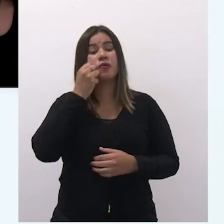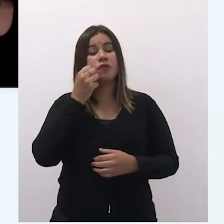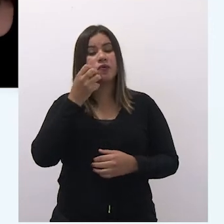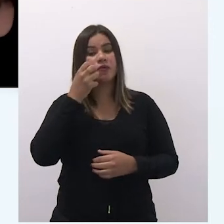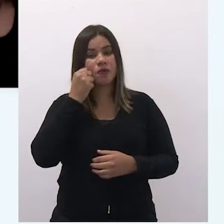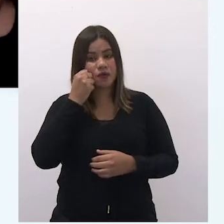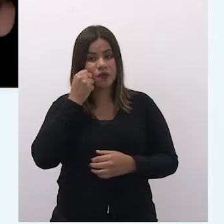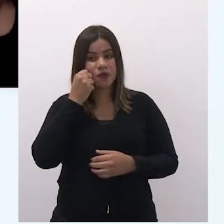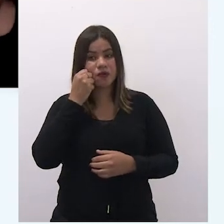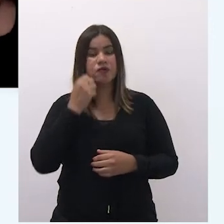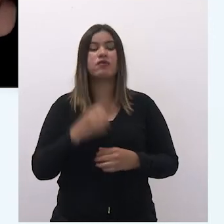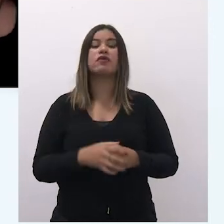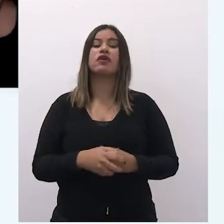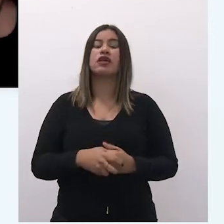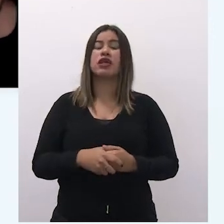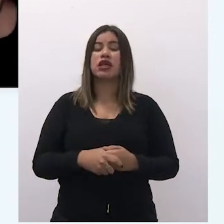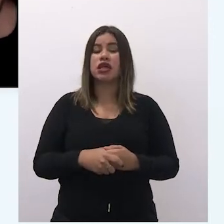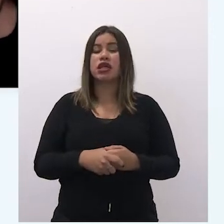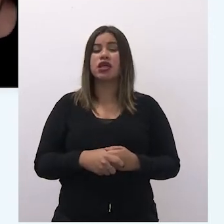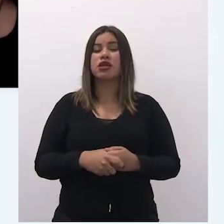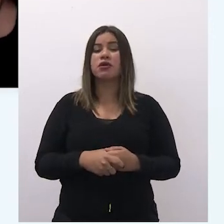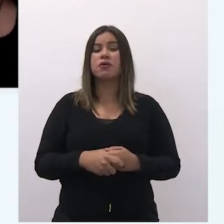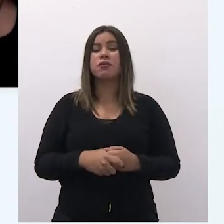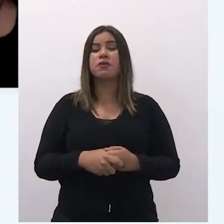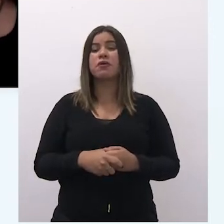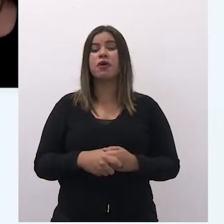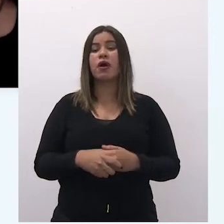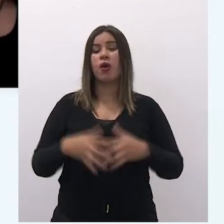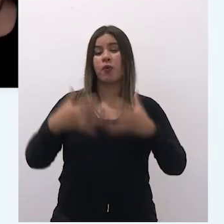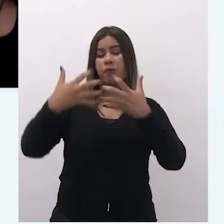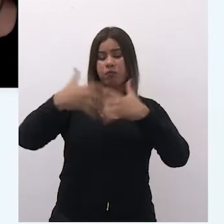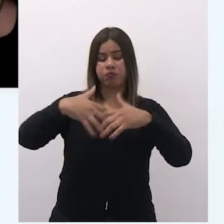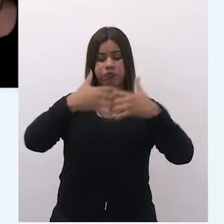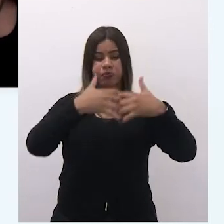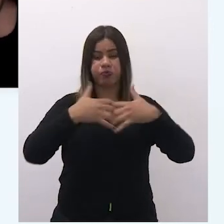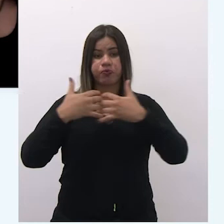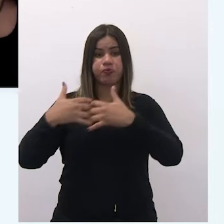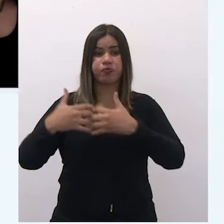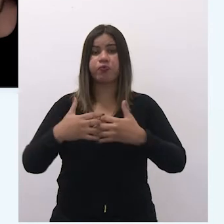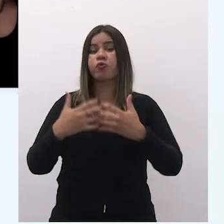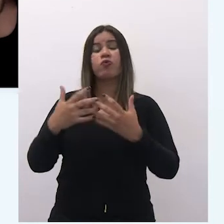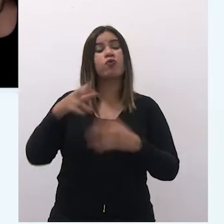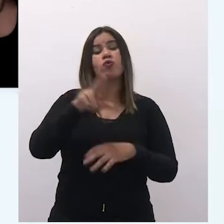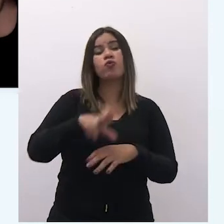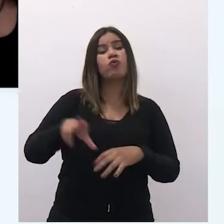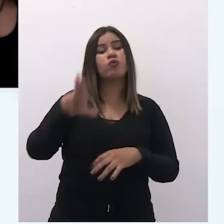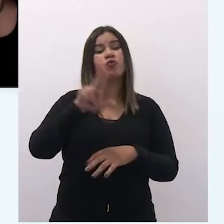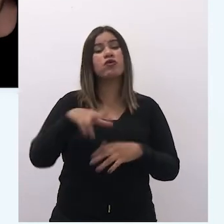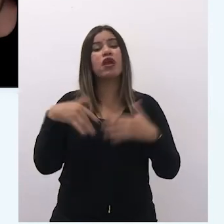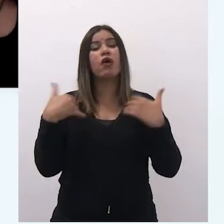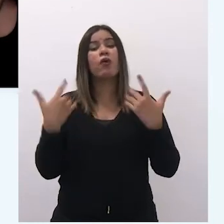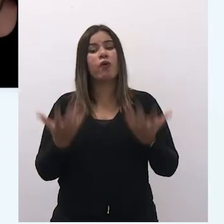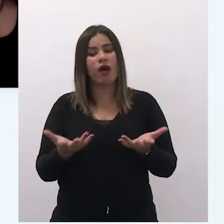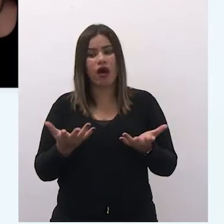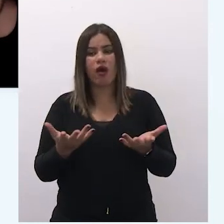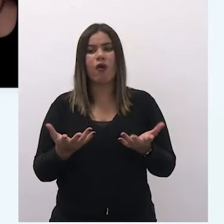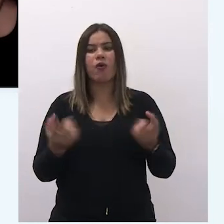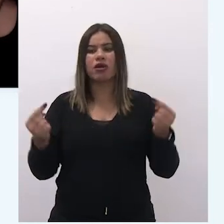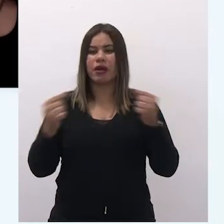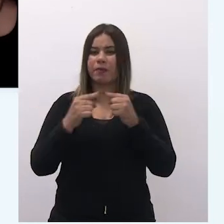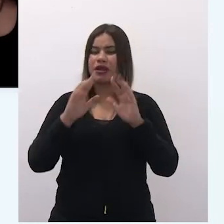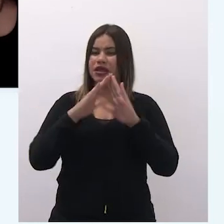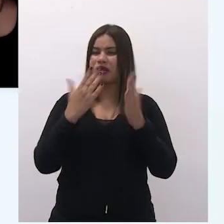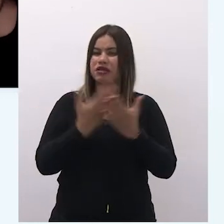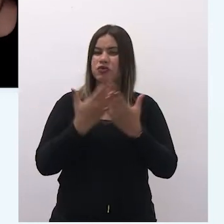habilidades que precisam ser desenvolvidas, quais são os mecanismos que eu vou utilizar, que aí está na perspectiva da comunidade